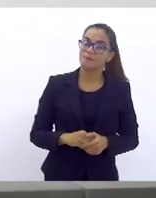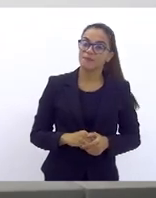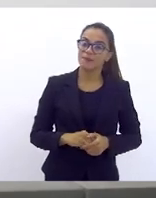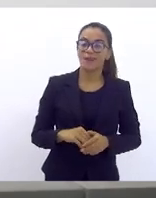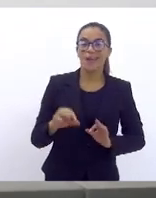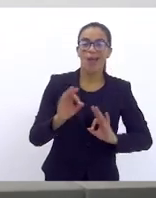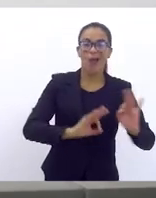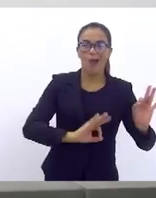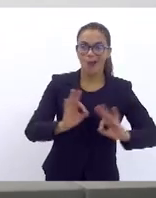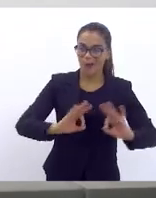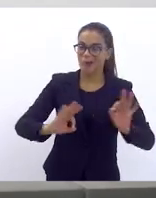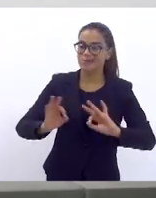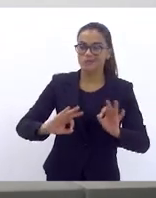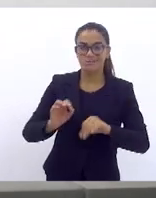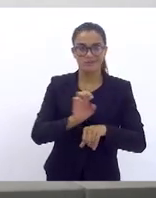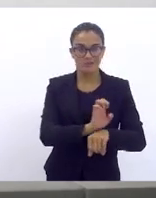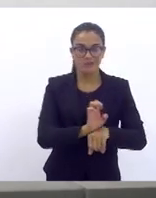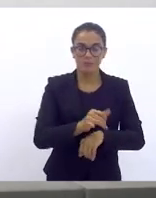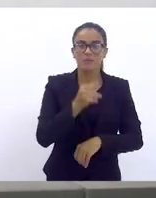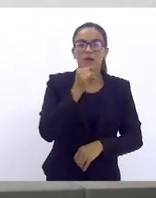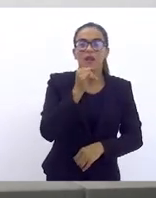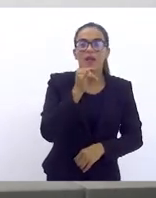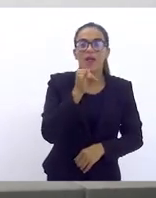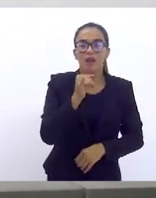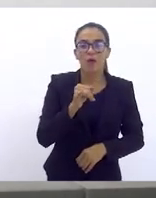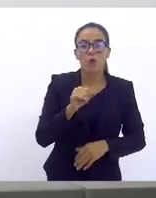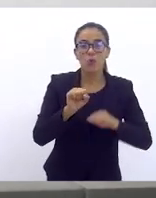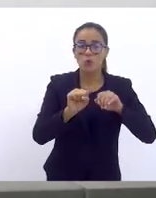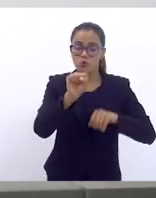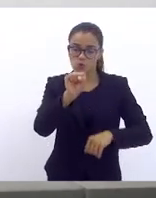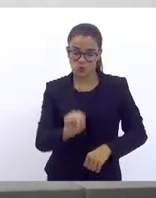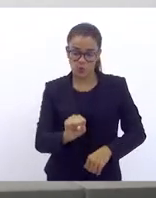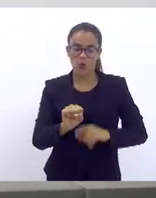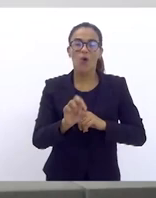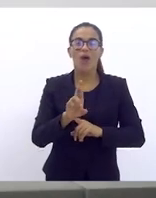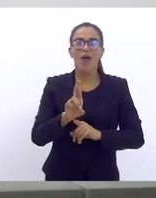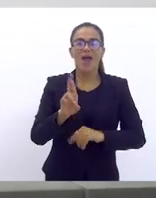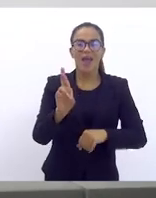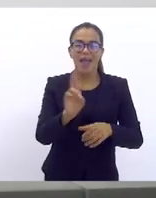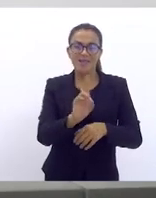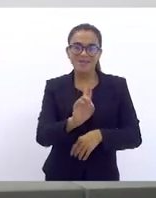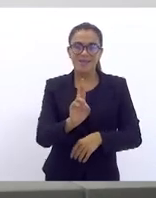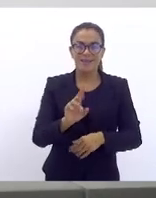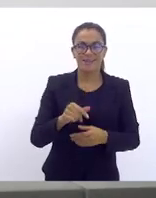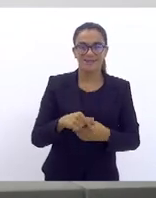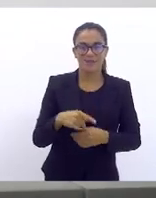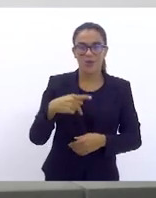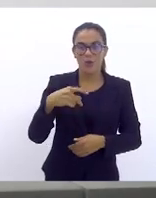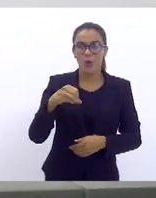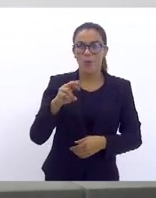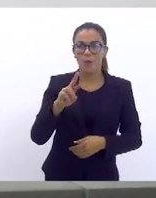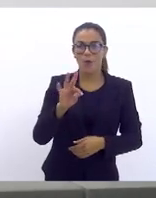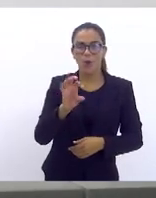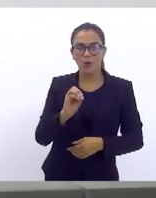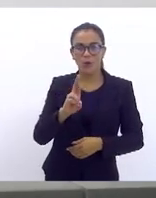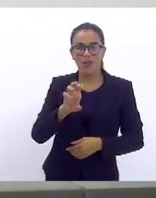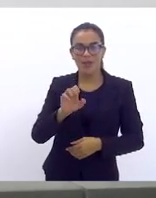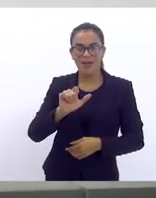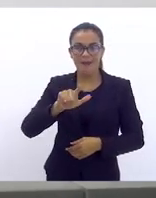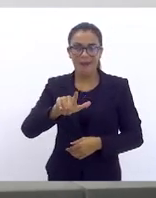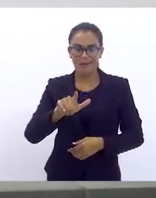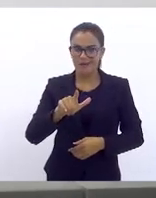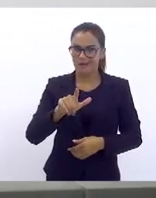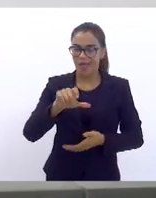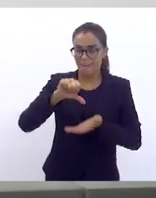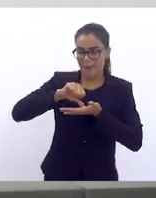organização do Estado por exemplo o sul do estado né Rezende Porto Real todo mundo acha que é uma centralidade uma